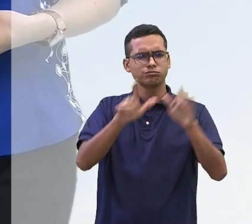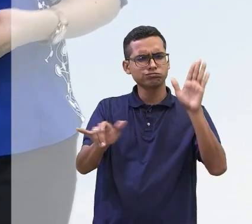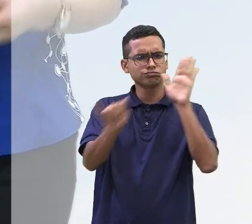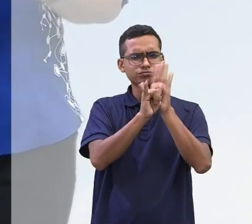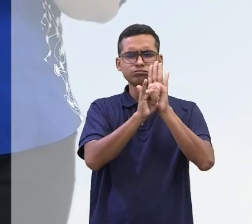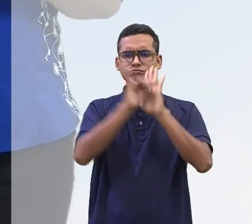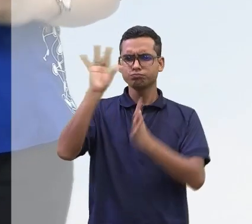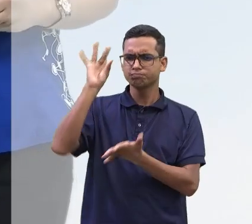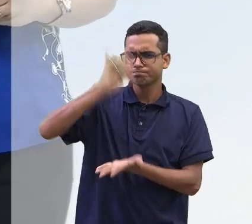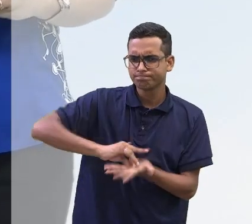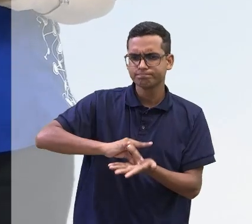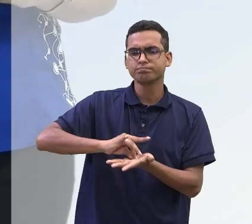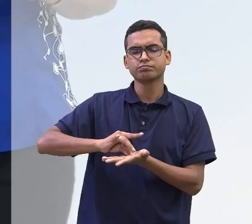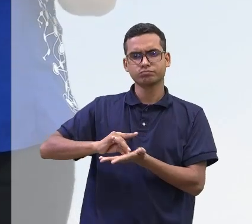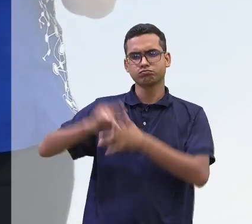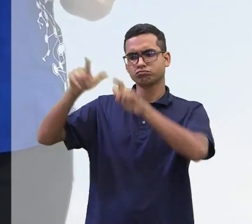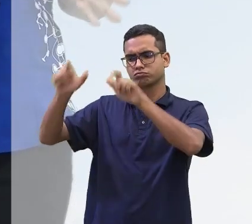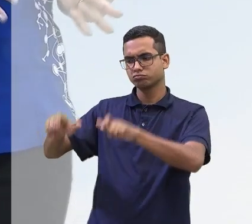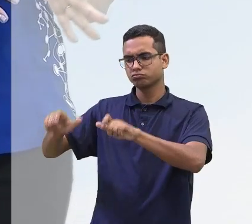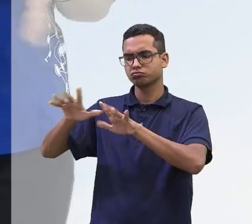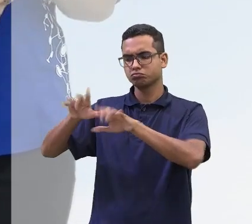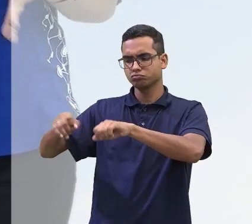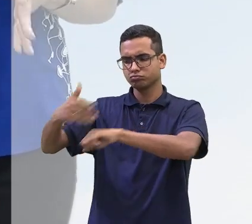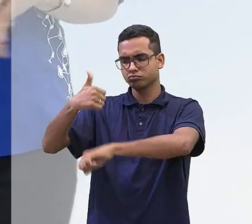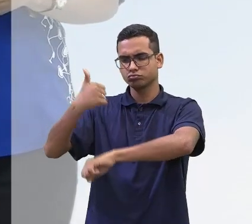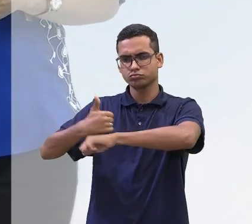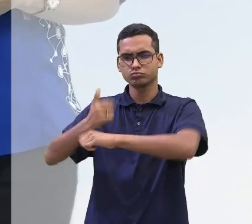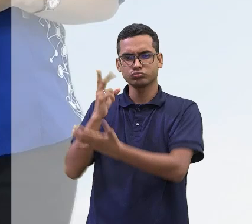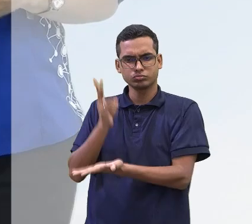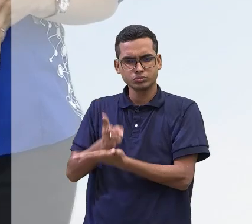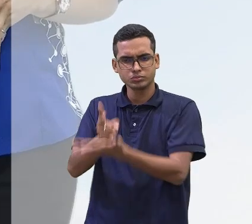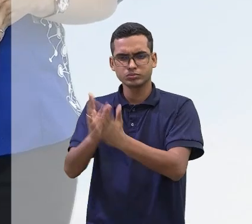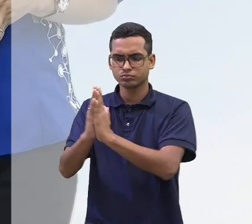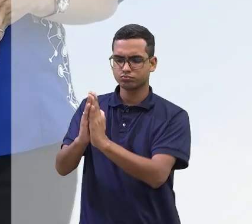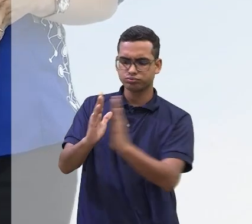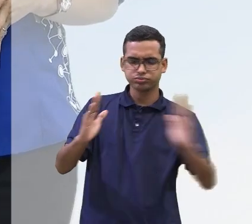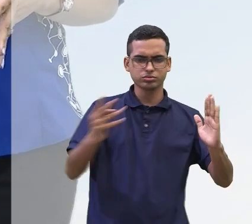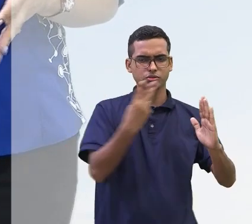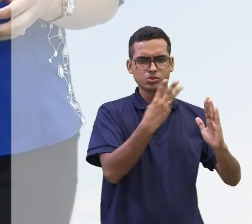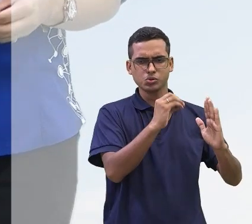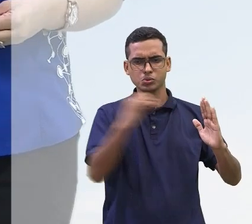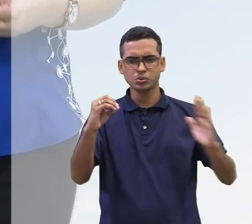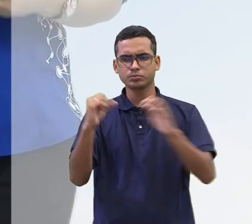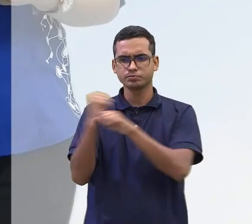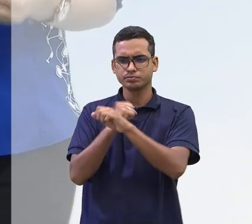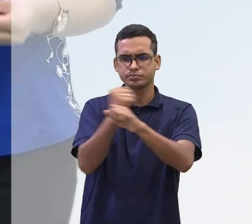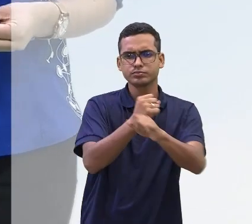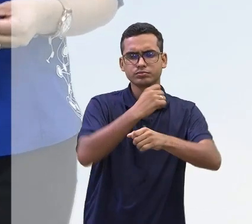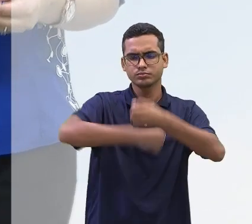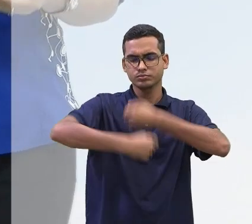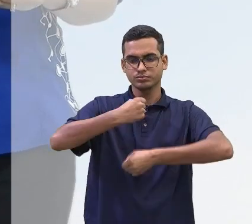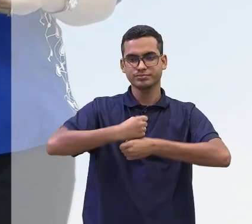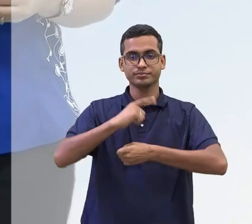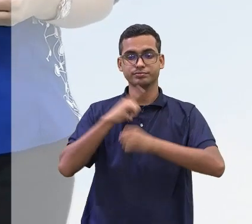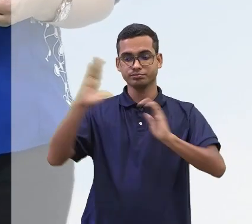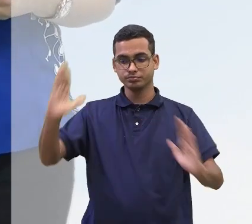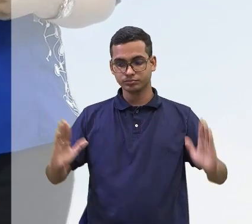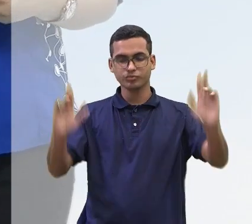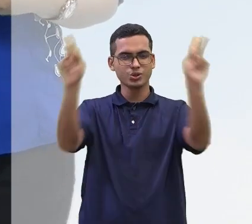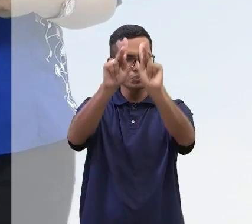naquele local. Porém, ao longo desses 300 anos aproximadamente, houve momentos de tréguas,